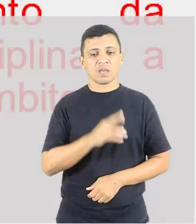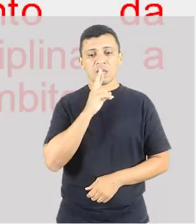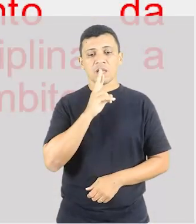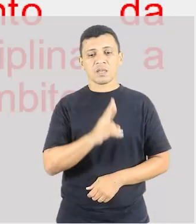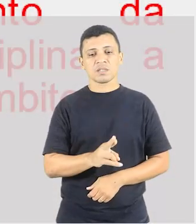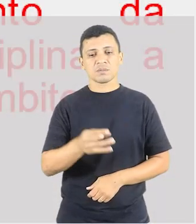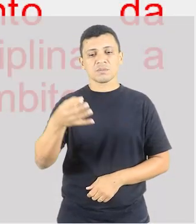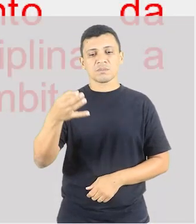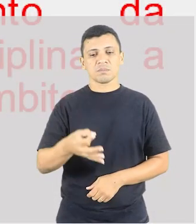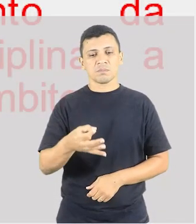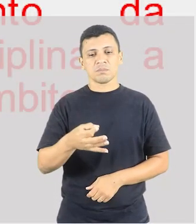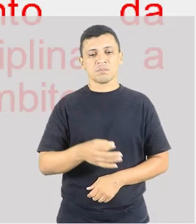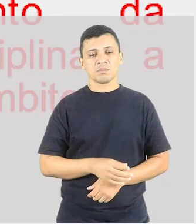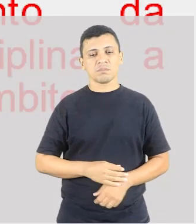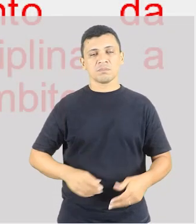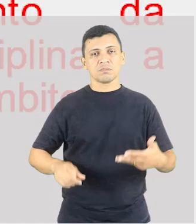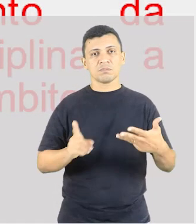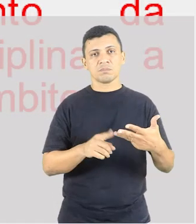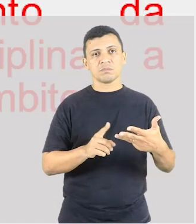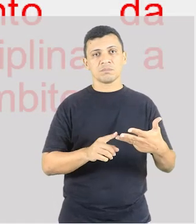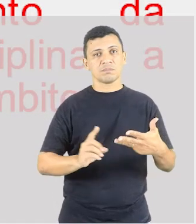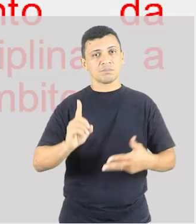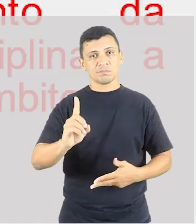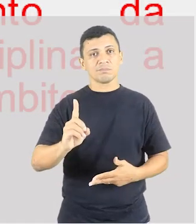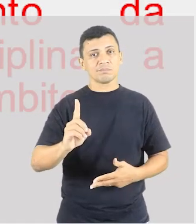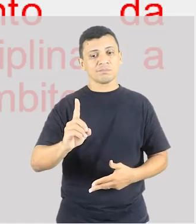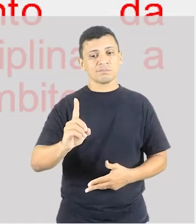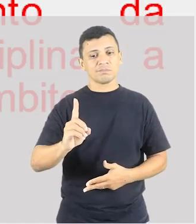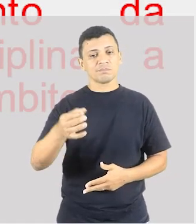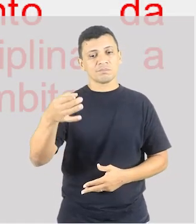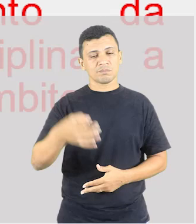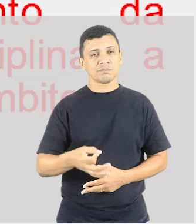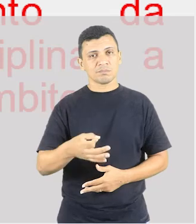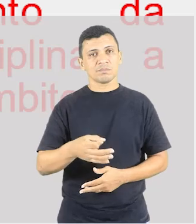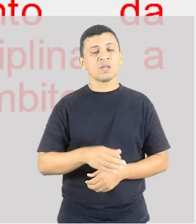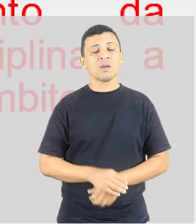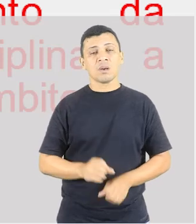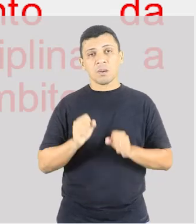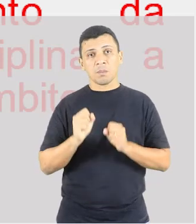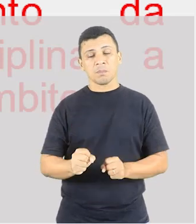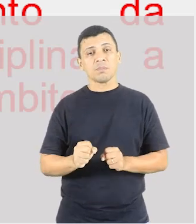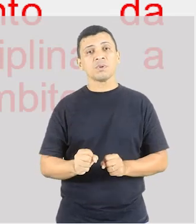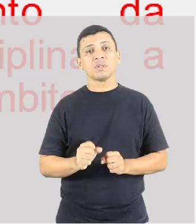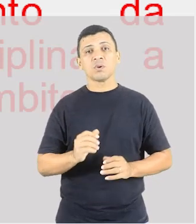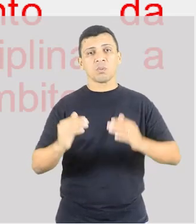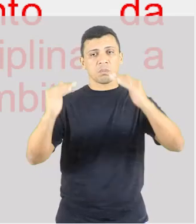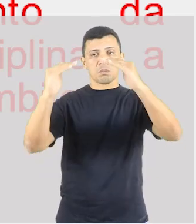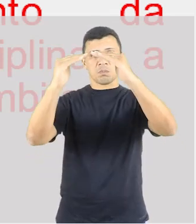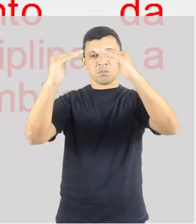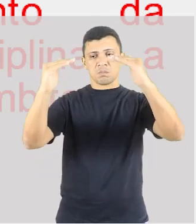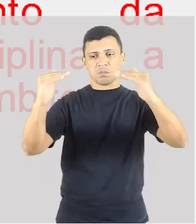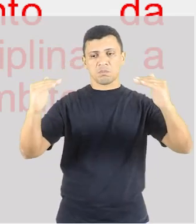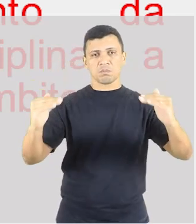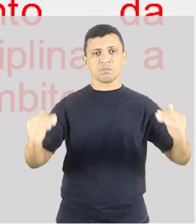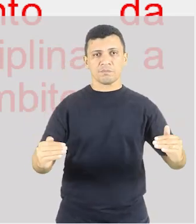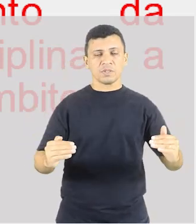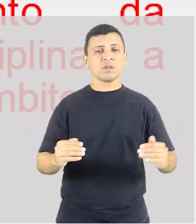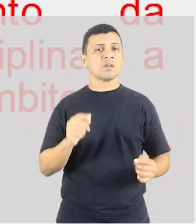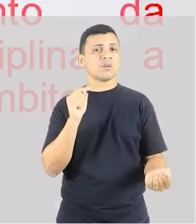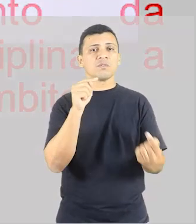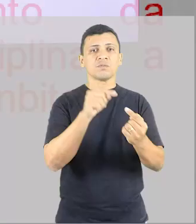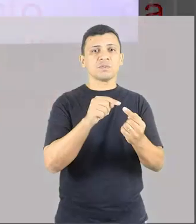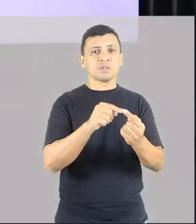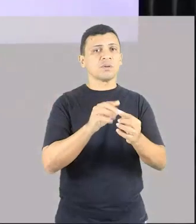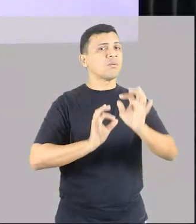Resposta correta seria a letra D, de dado. No exercício do poder hierárquico, tendo como finalidade de disciplinar o